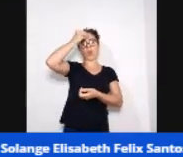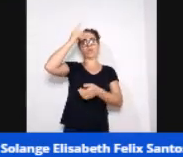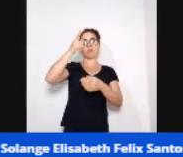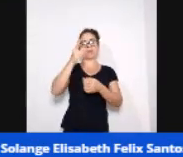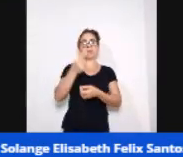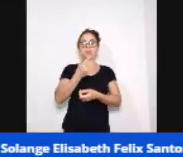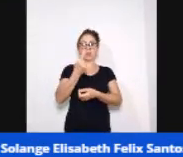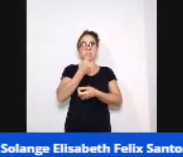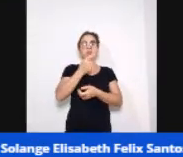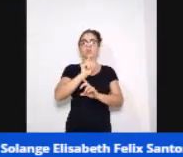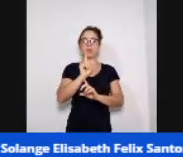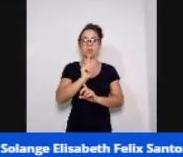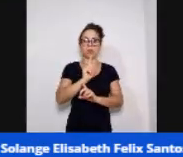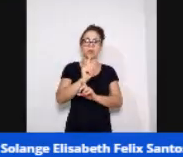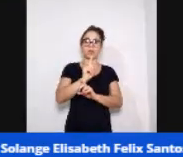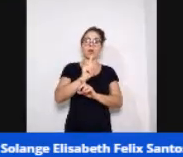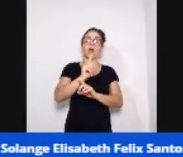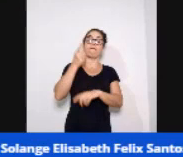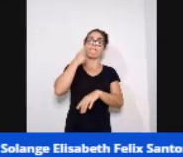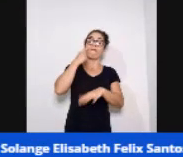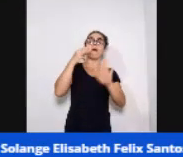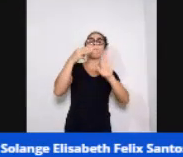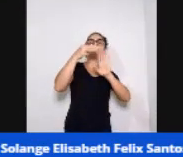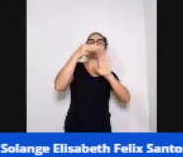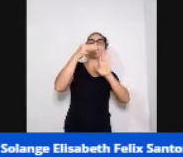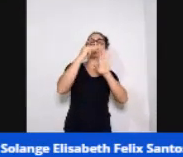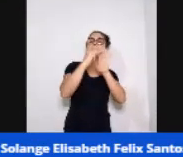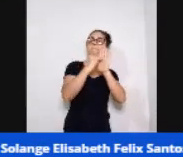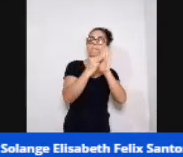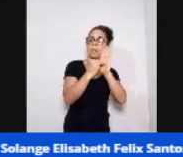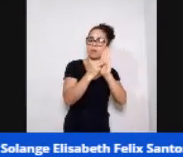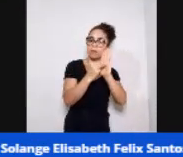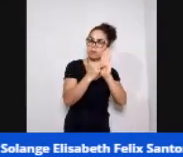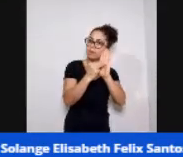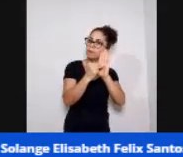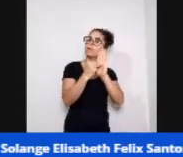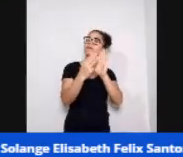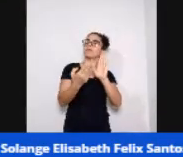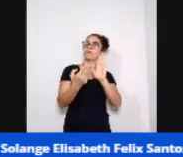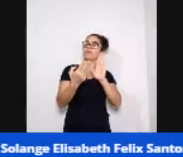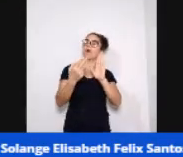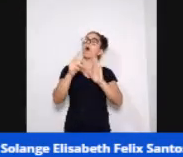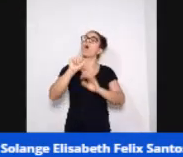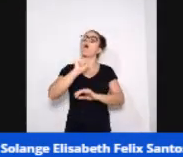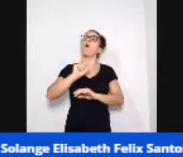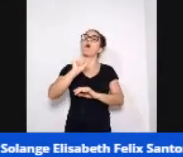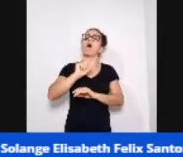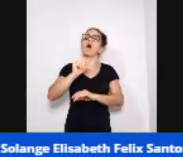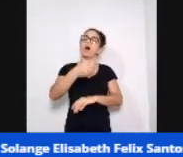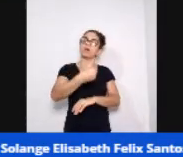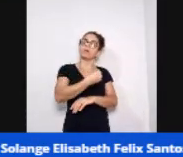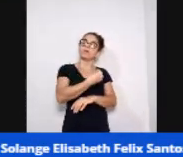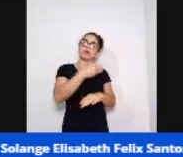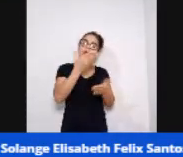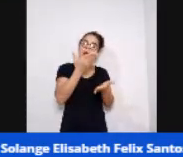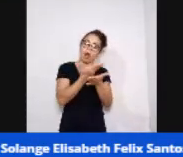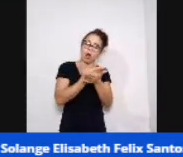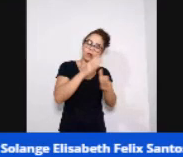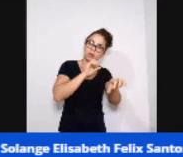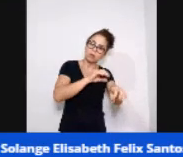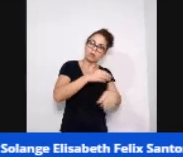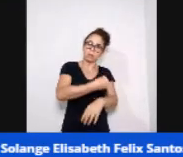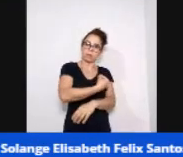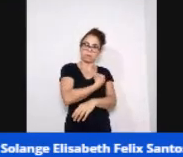metodologias, principalmente aquelas que eram utilizadas em aulas presenciais. As ditas tradicionais, que hoje teria que